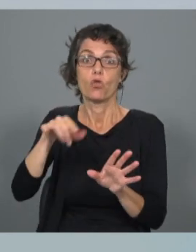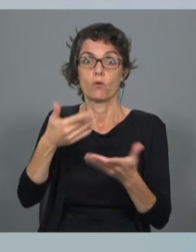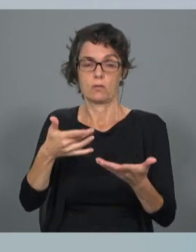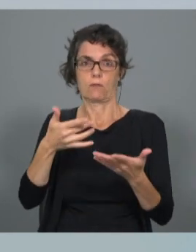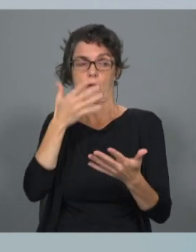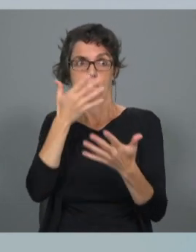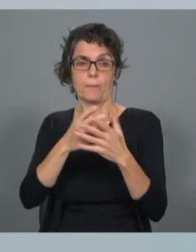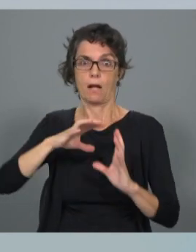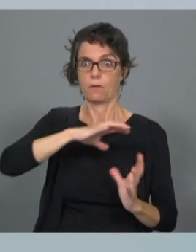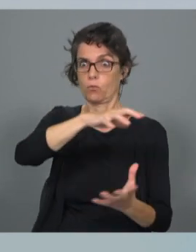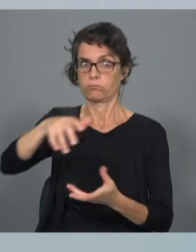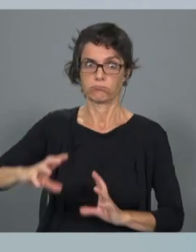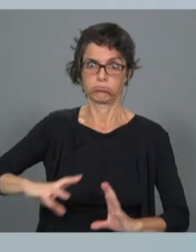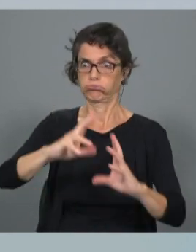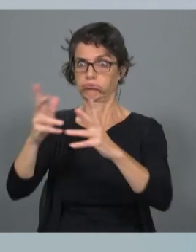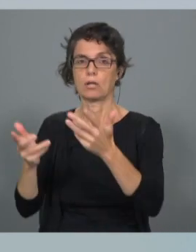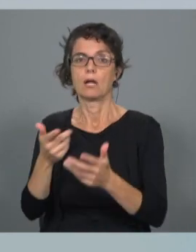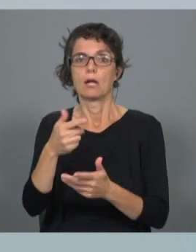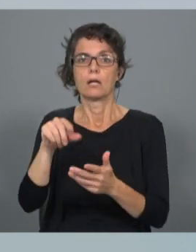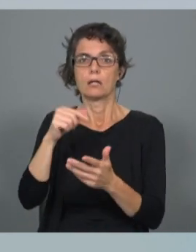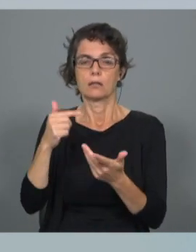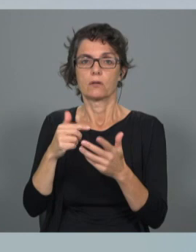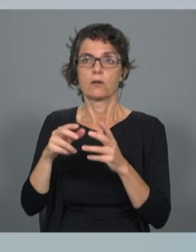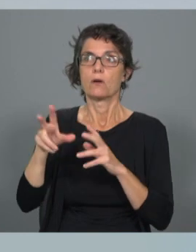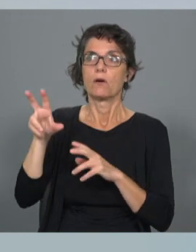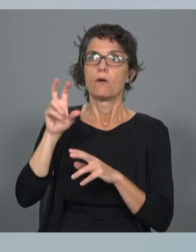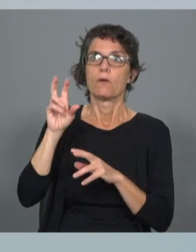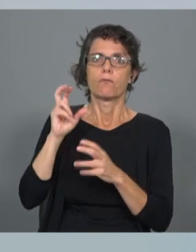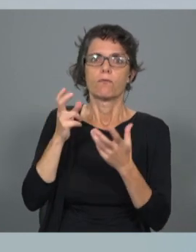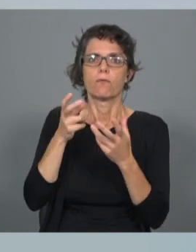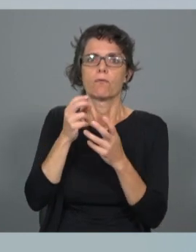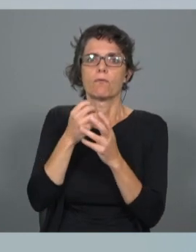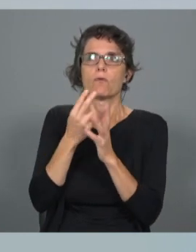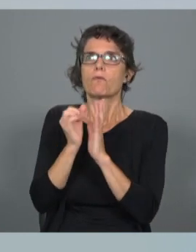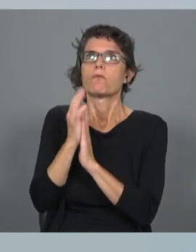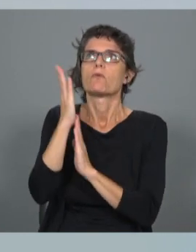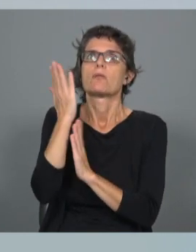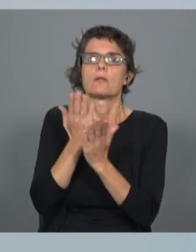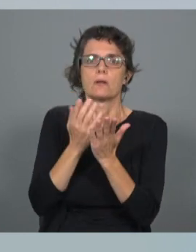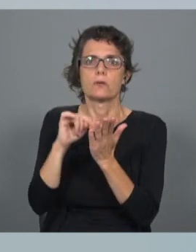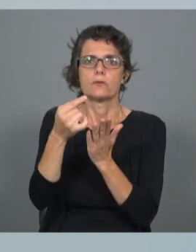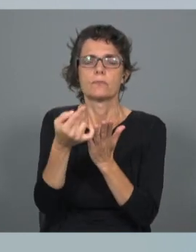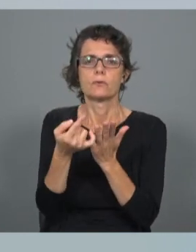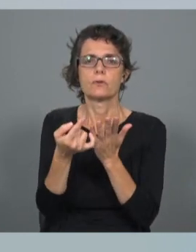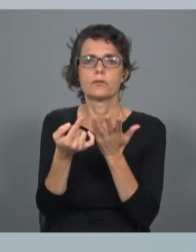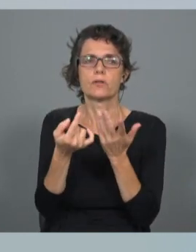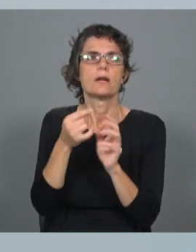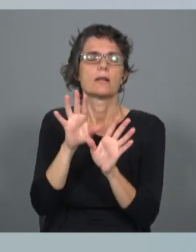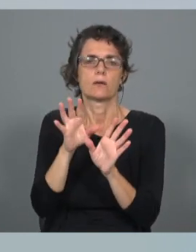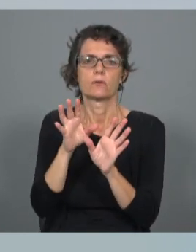discernimento, irmos pouco a pouco entendendo aquilo que é a voz de Deus e o projeto de Deus para nós. E depois também nós escolhermos seguir aquilo que Deus nos